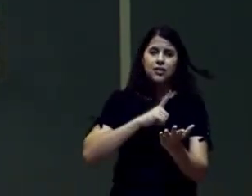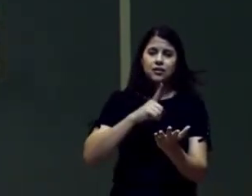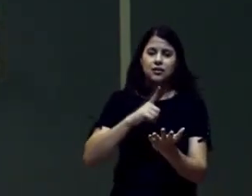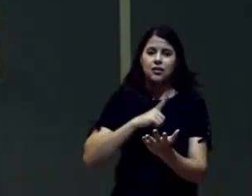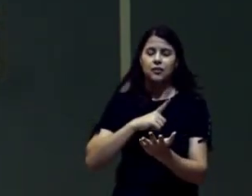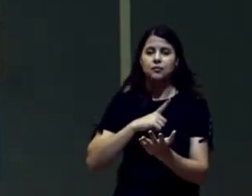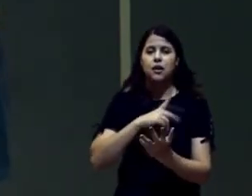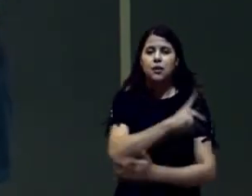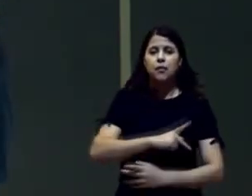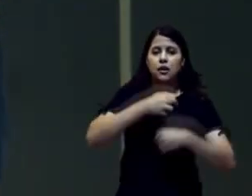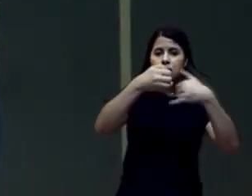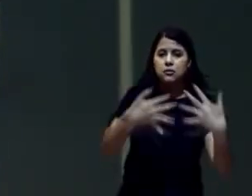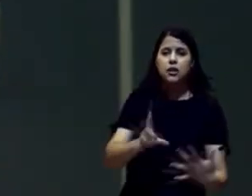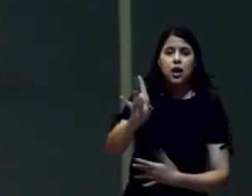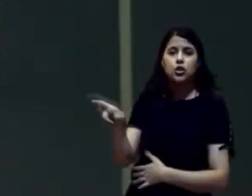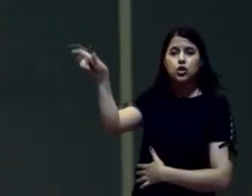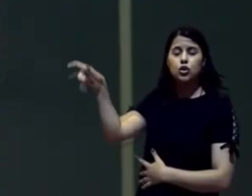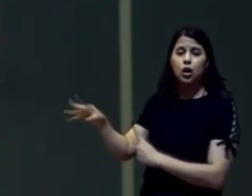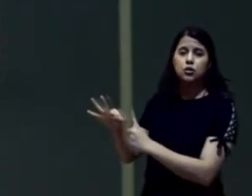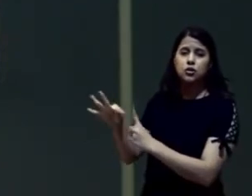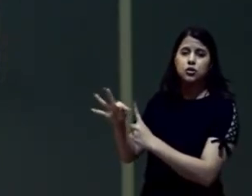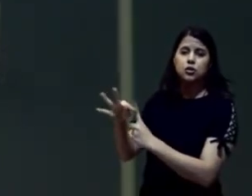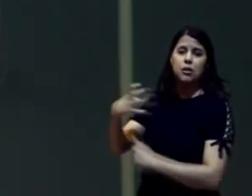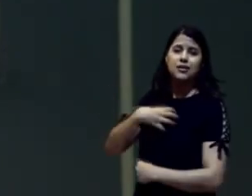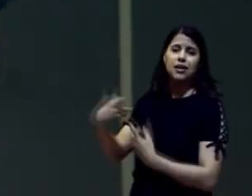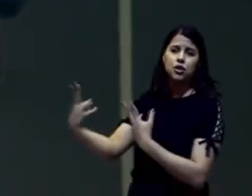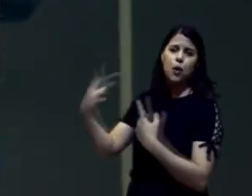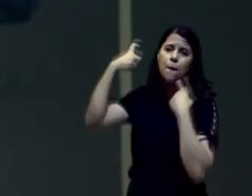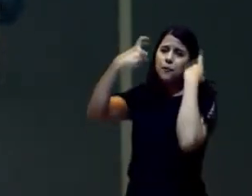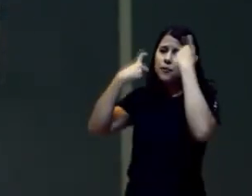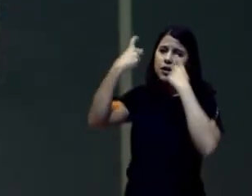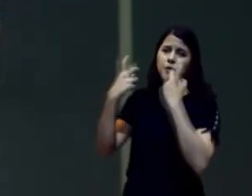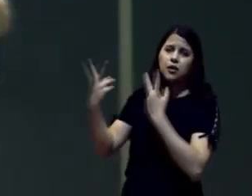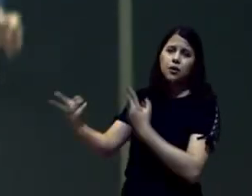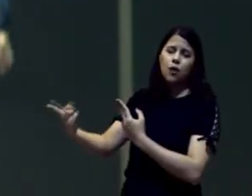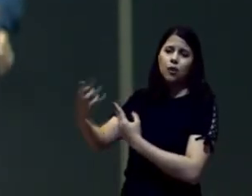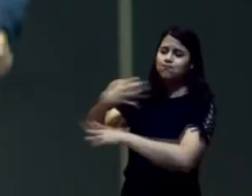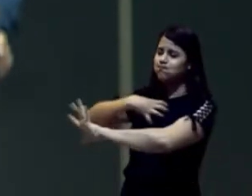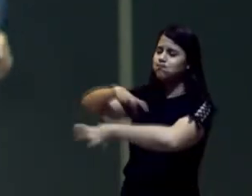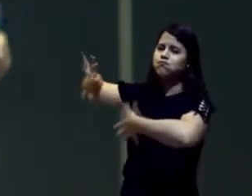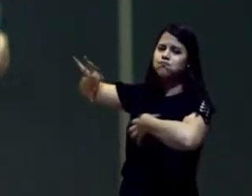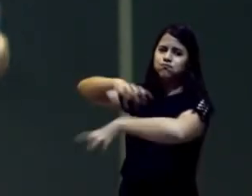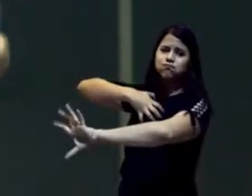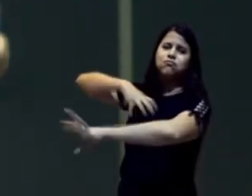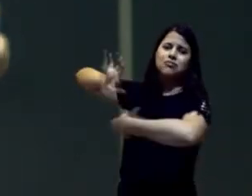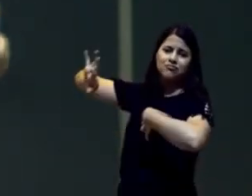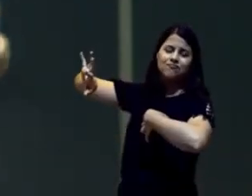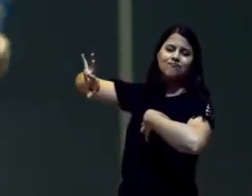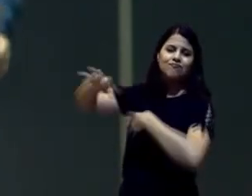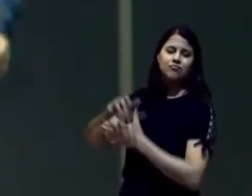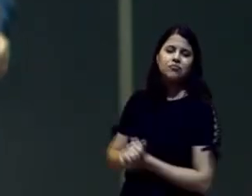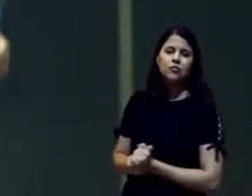ninguém que tenha o mesmo sentimento que ele está dizendo, no grego, eu não tenho ninguém que compartilhe a minha alma Ele está dizendo